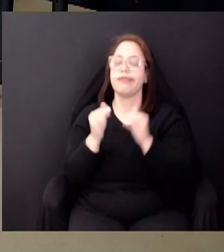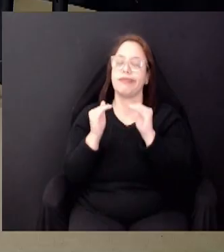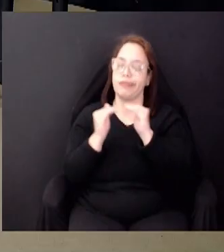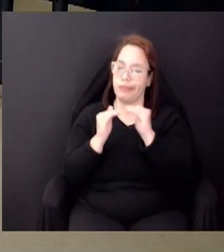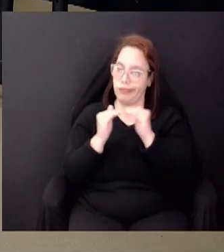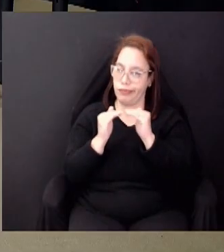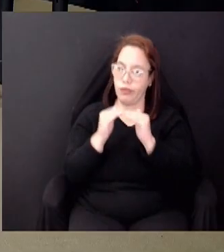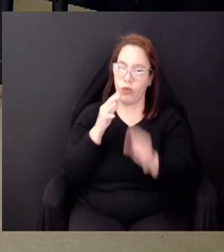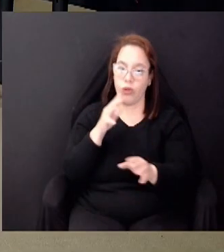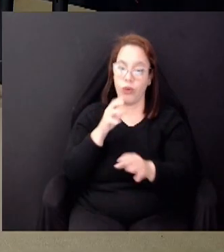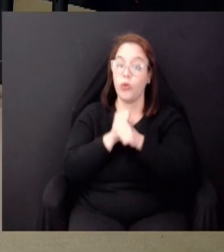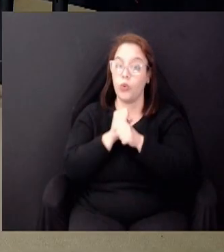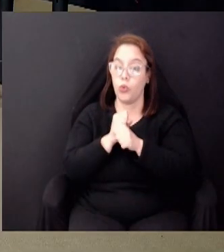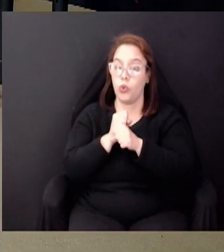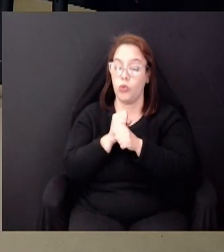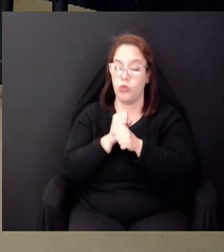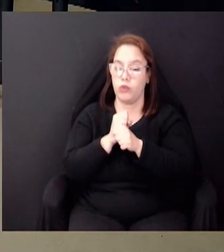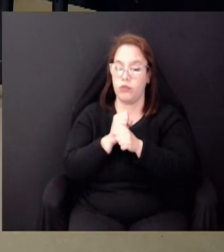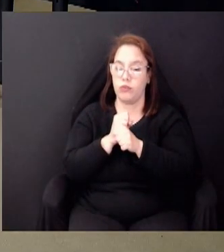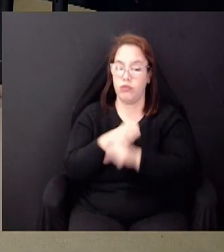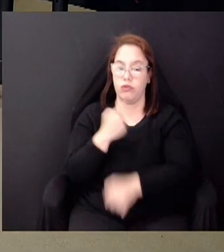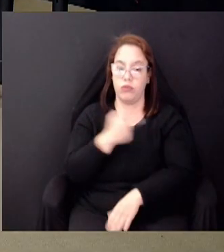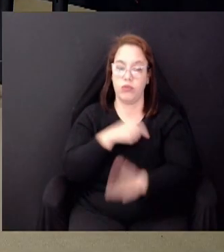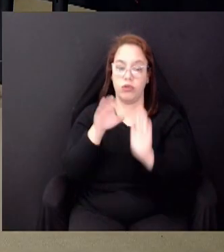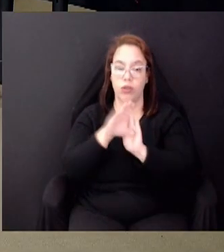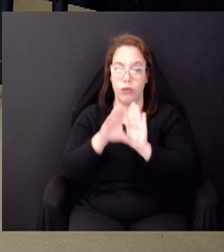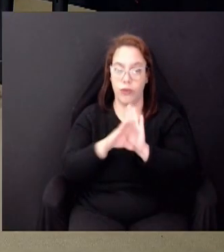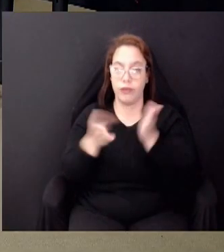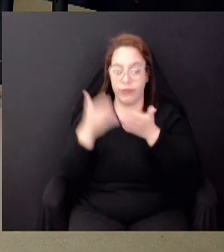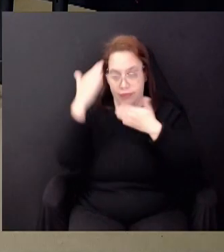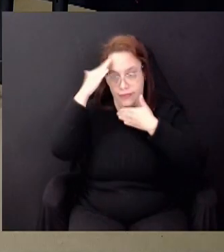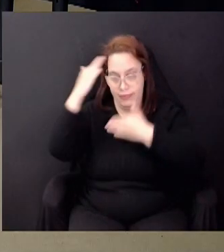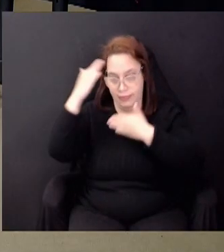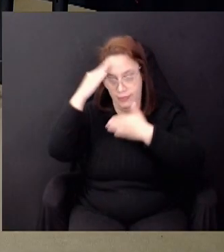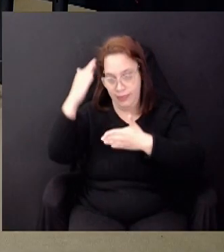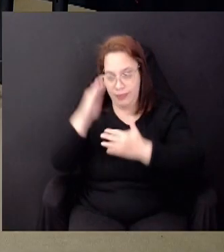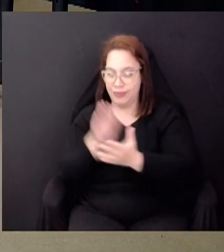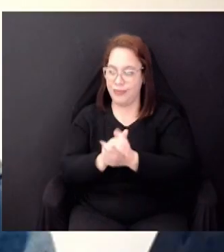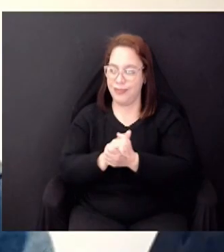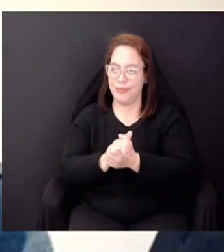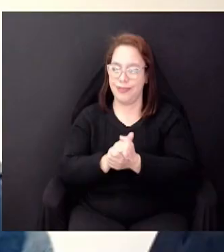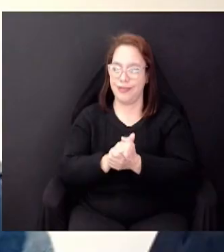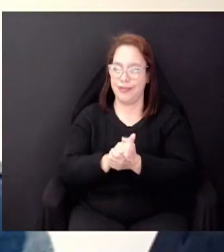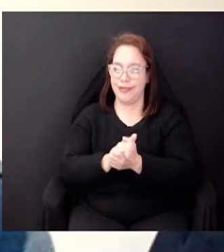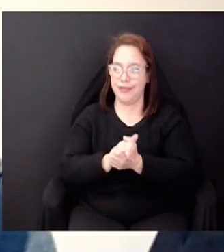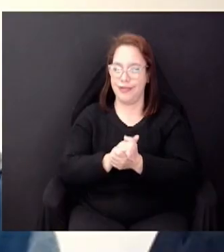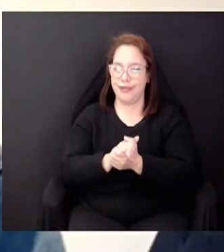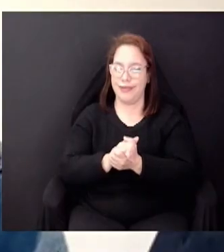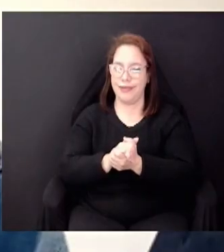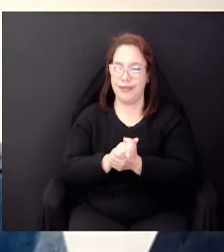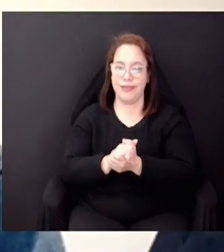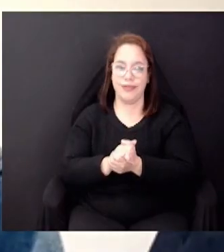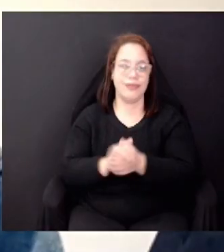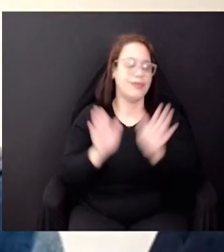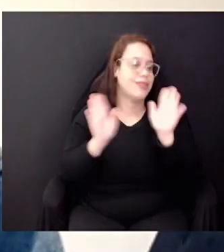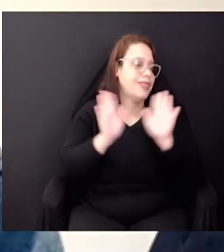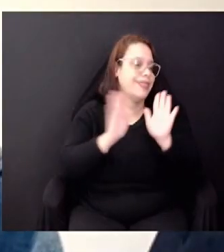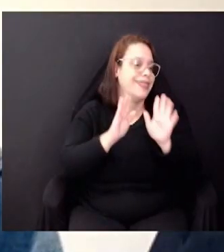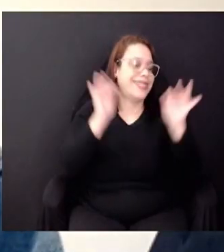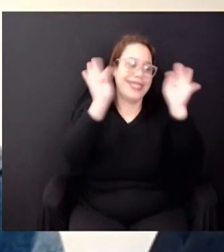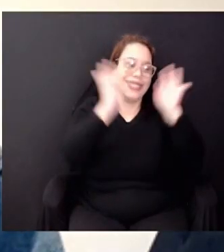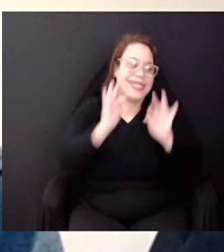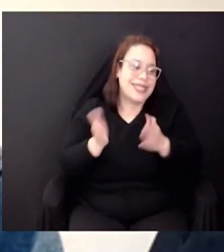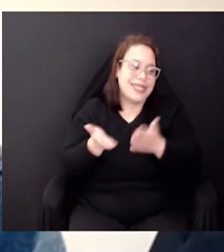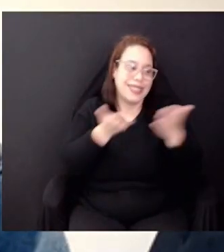e bastante no nosso programa de hoje. Muito obrigada, gratidão, viu? Eu fico feliz pelo convite,